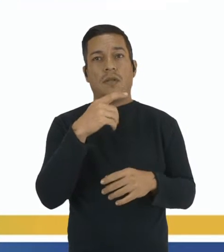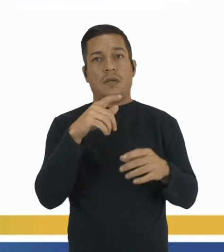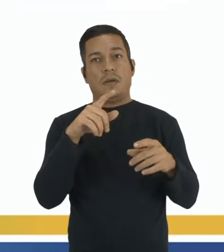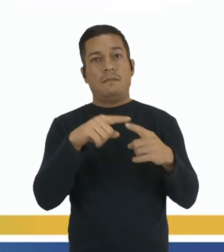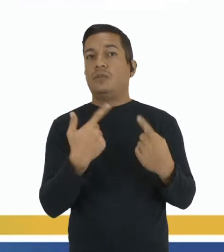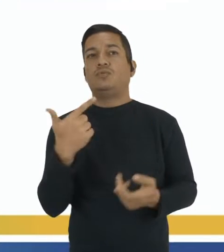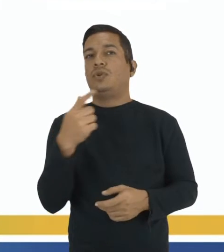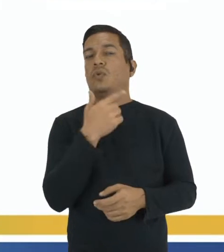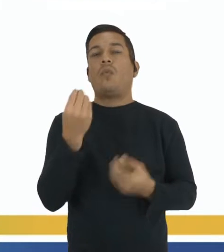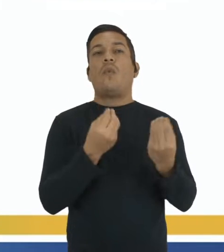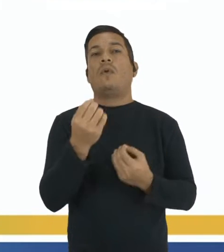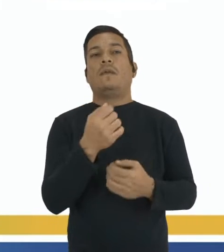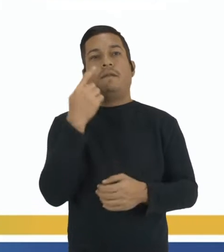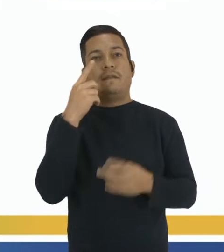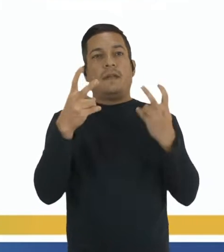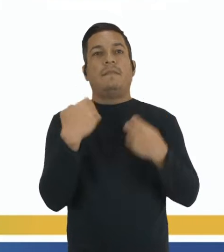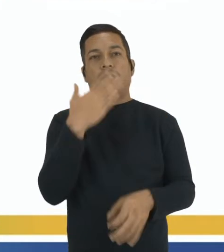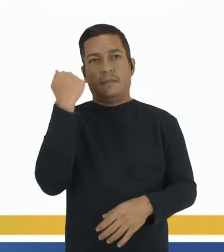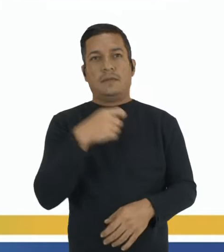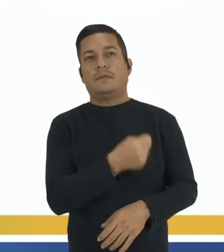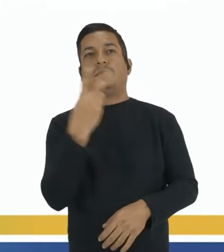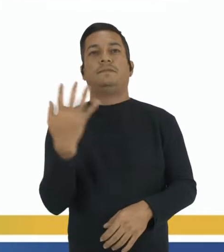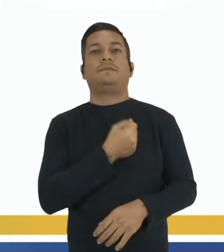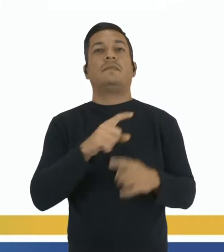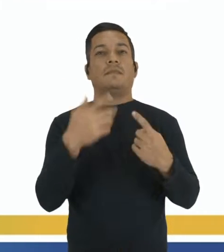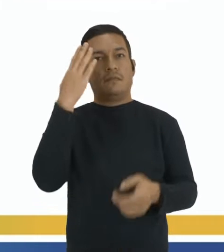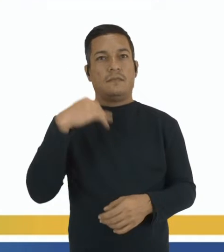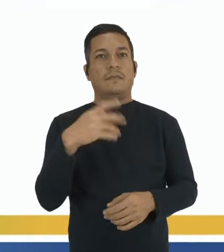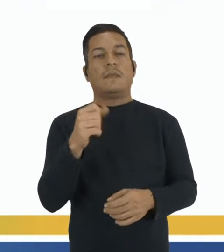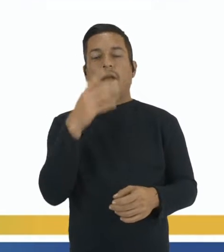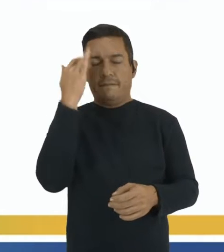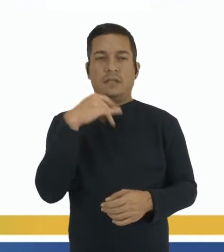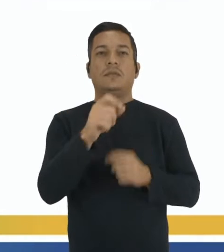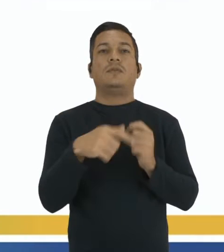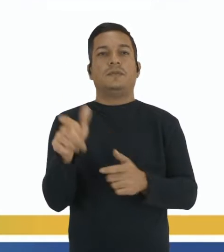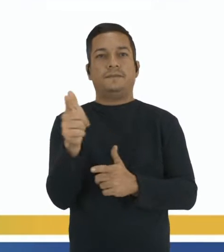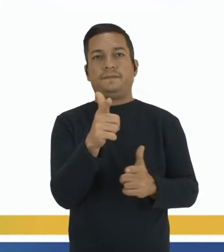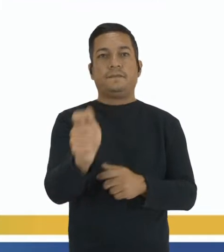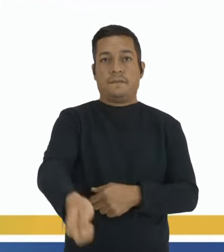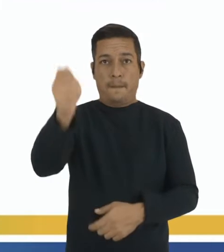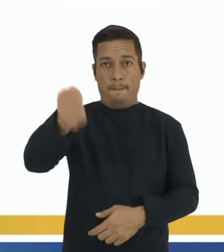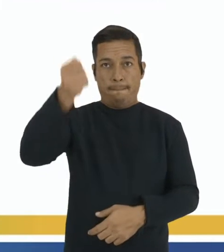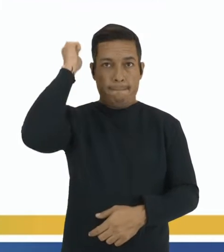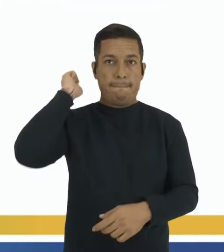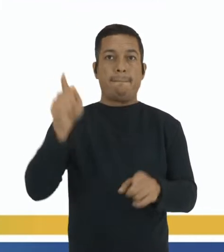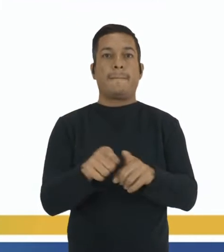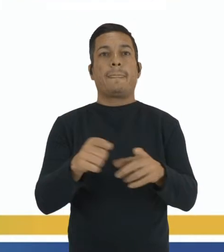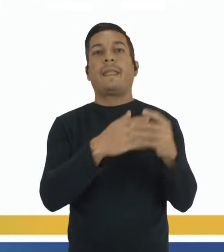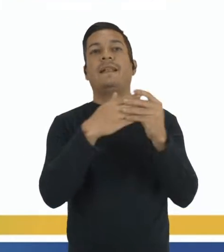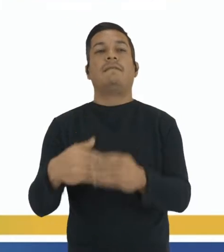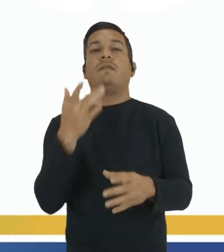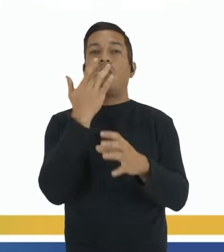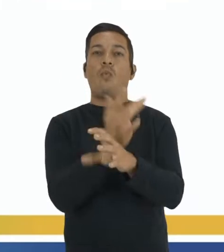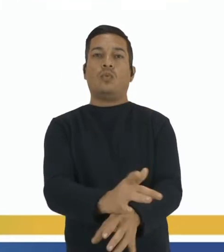a necessidade de contar. É fácil imaginar que, quando iam pescar ou caçar, levavam consigo pedaços de ossos ou